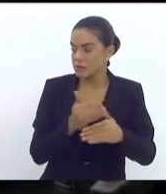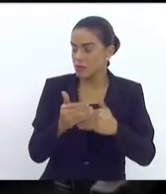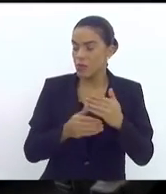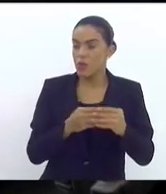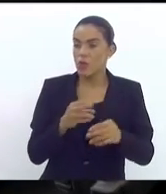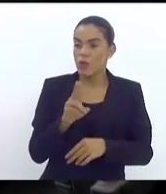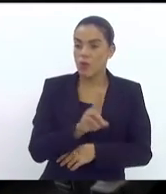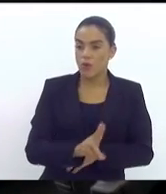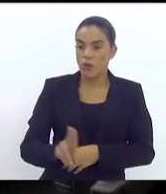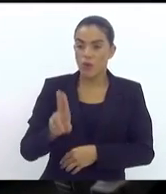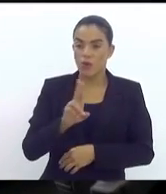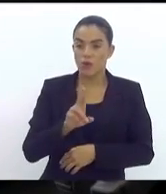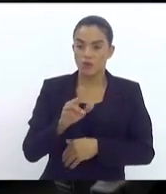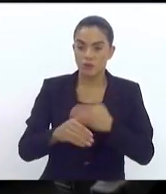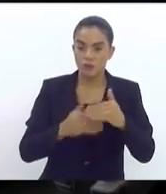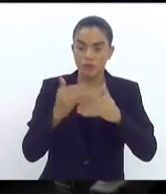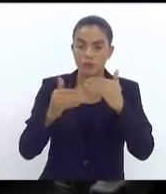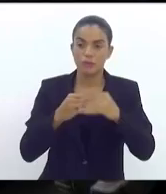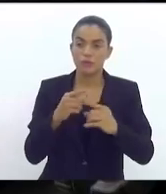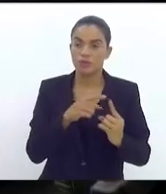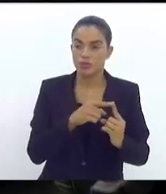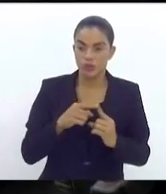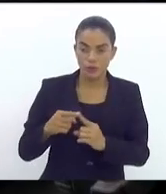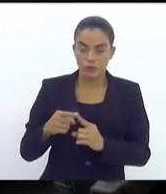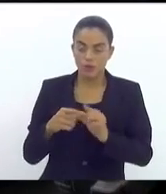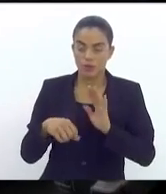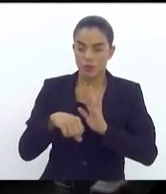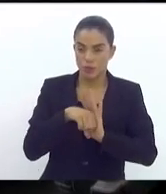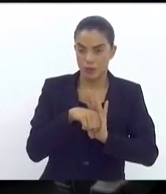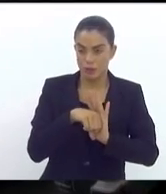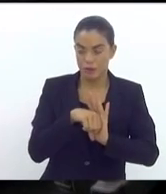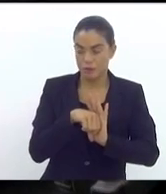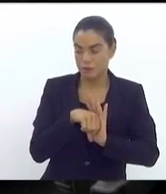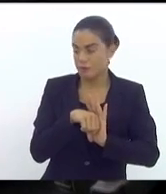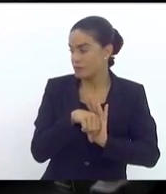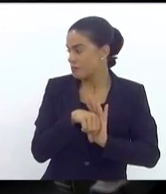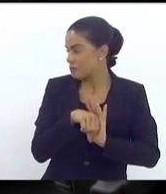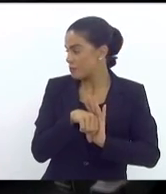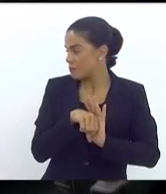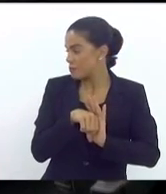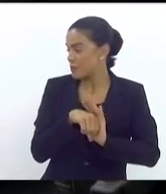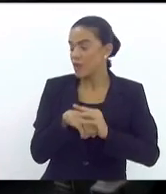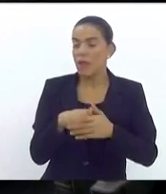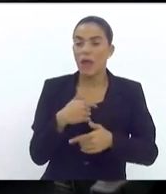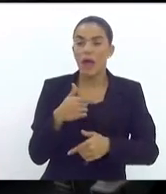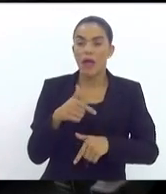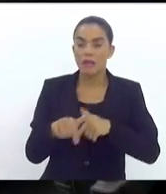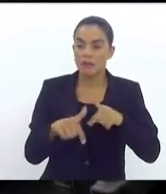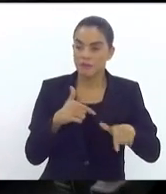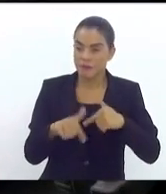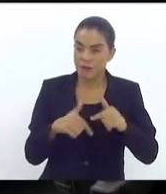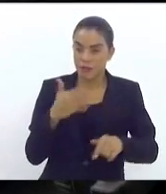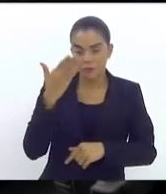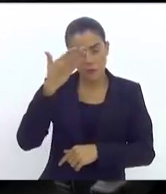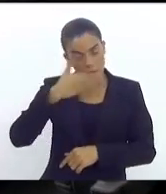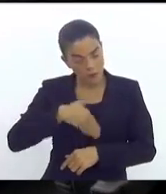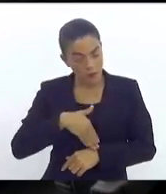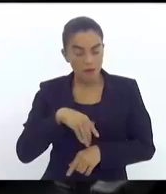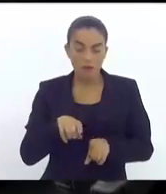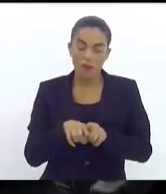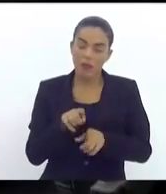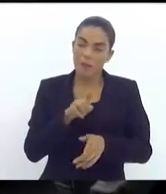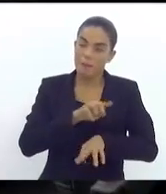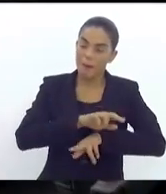do reconhecimento de pessoas em relação ao tipo de crime para o qual esse meio de prova é útil. A atividade probatória tem toda uma complexidade